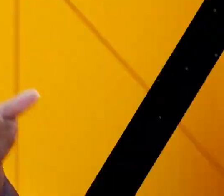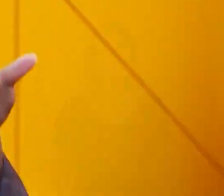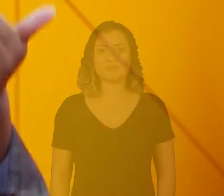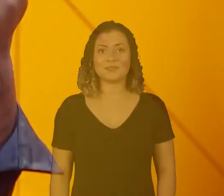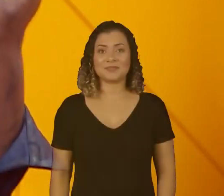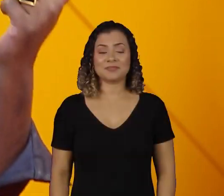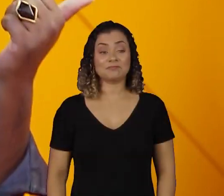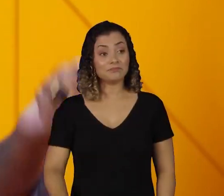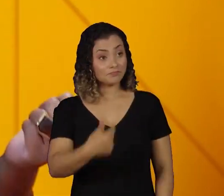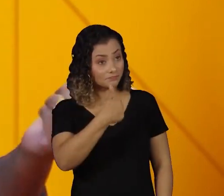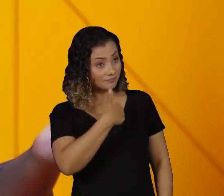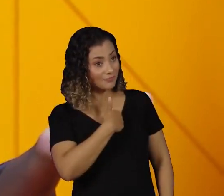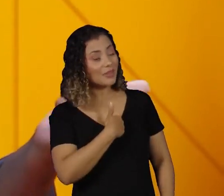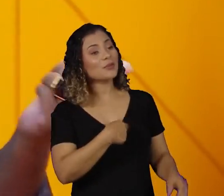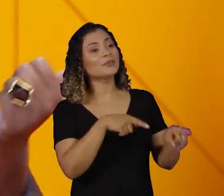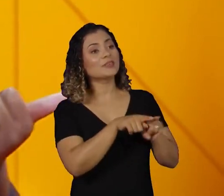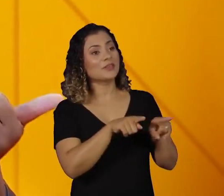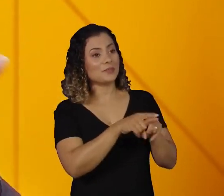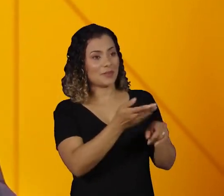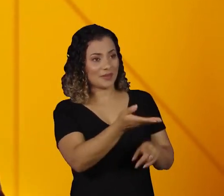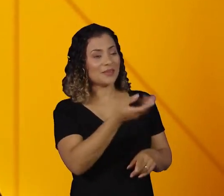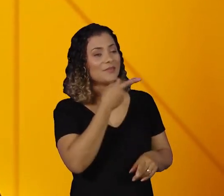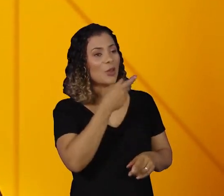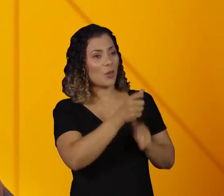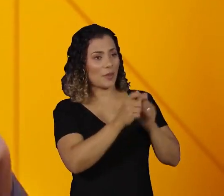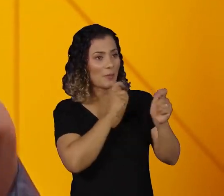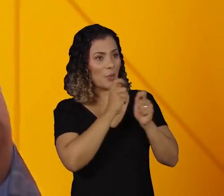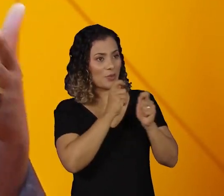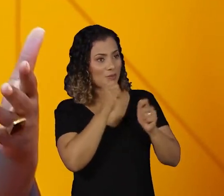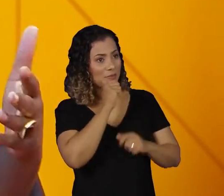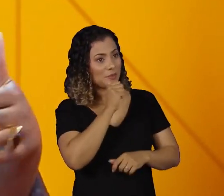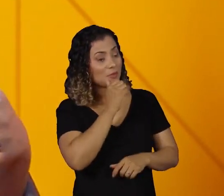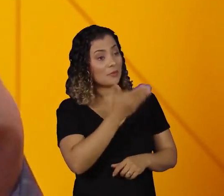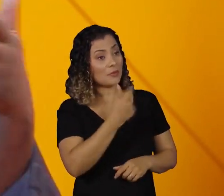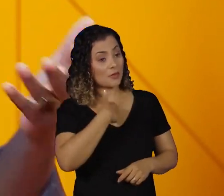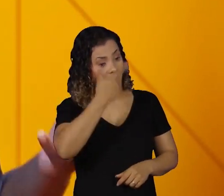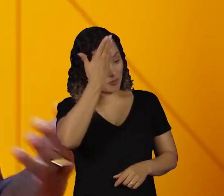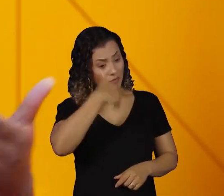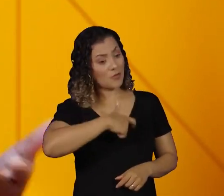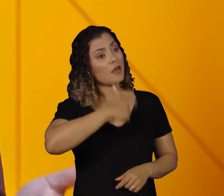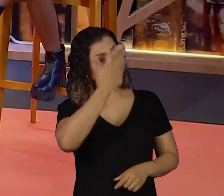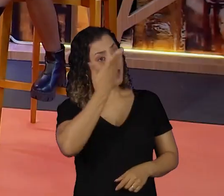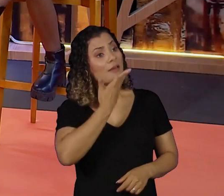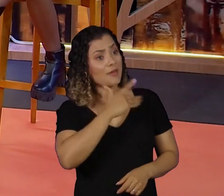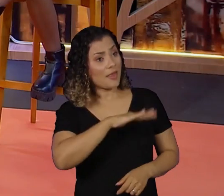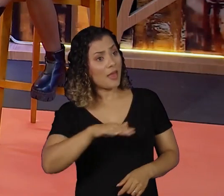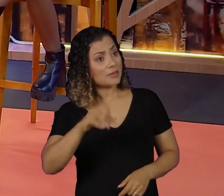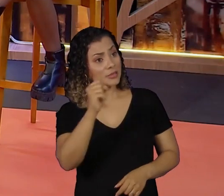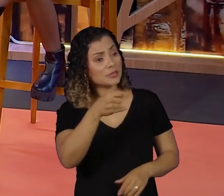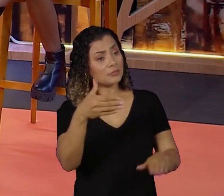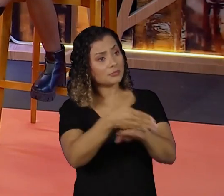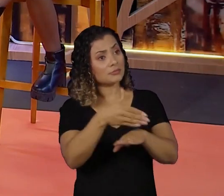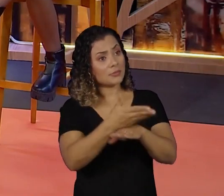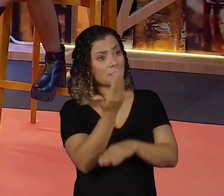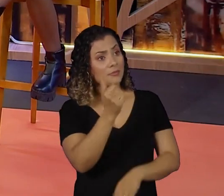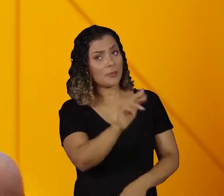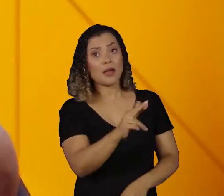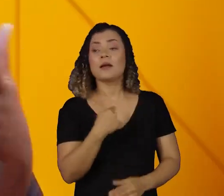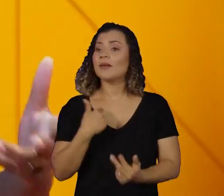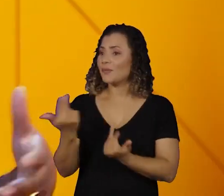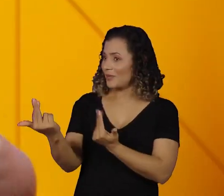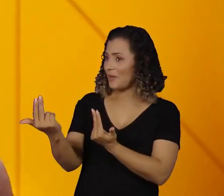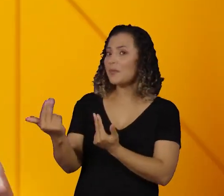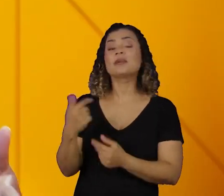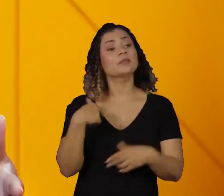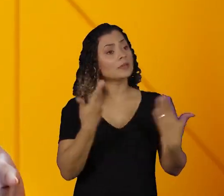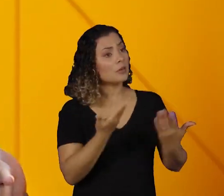Eu, assim como a Guinevere falou ali na reportagem, sou uma criança que foi criada dentro de um ambiente de bar. Sim, meu também. Pai ia pro bar no